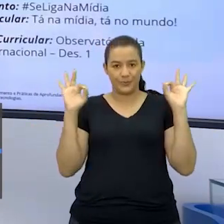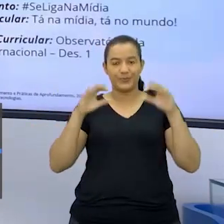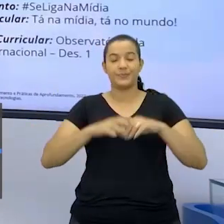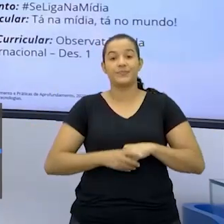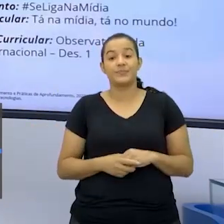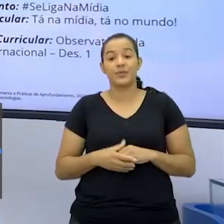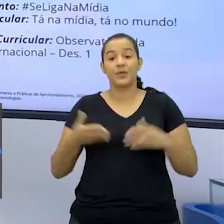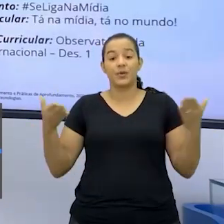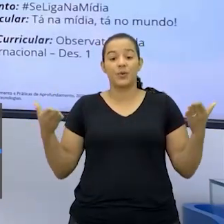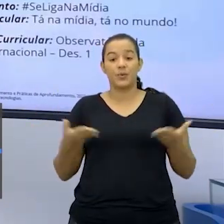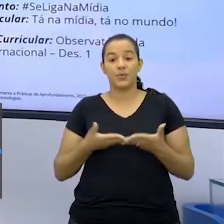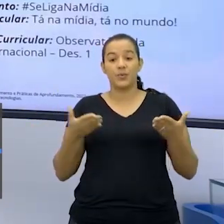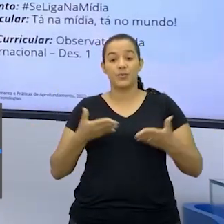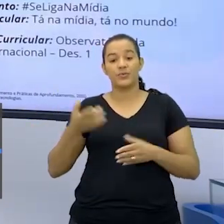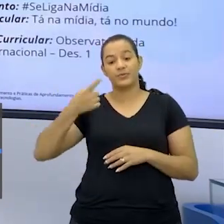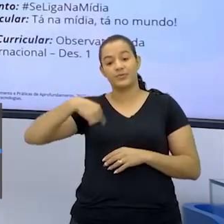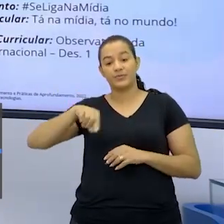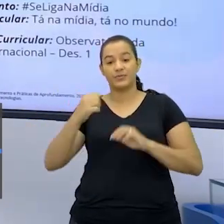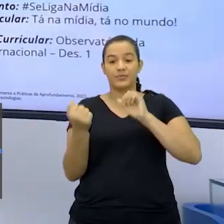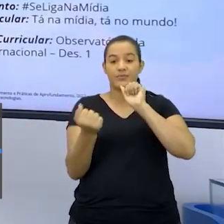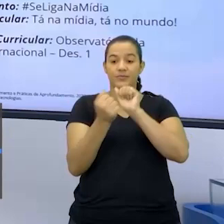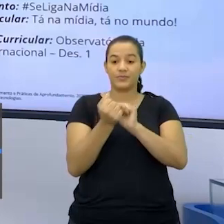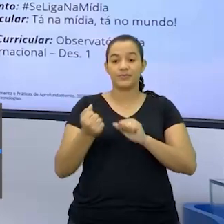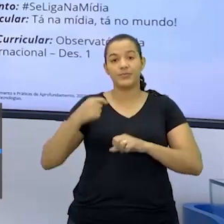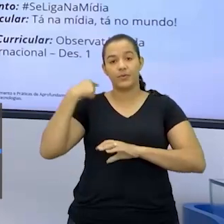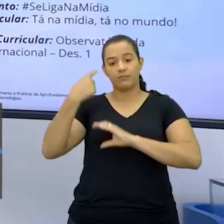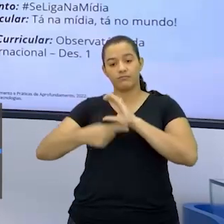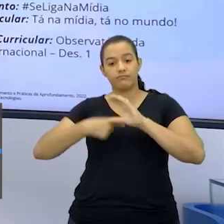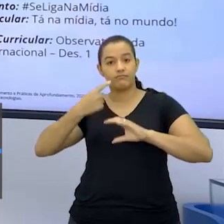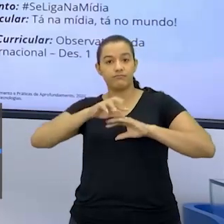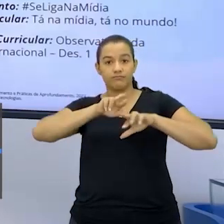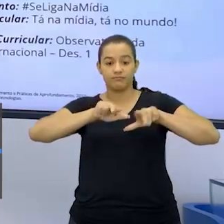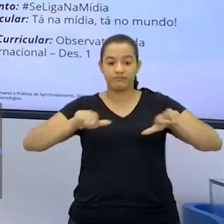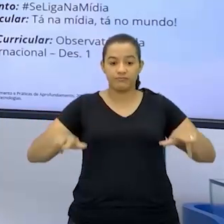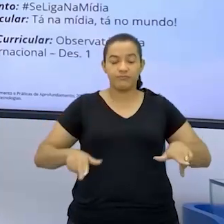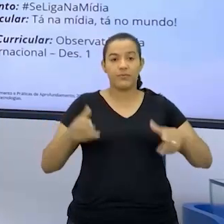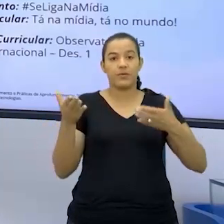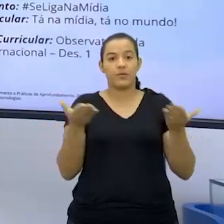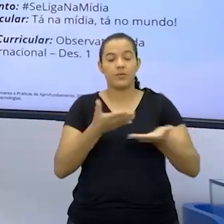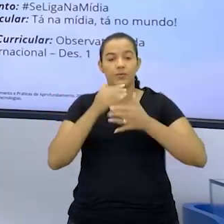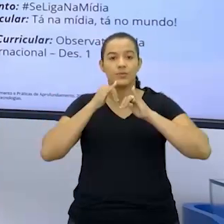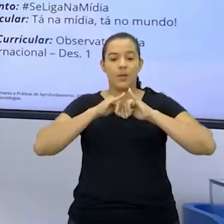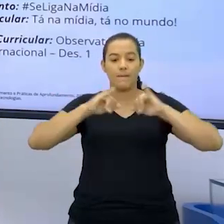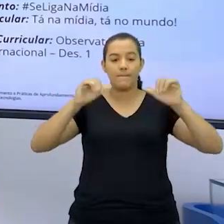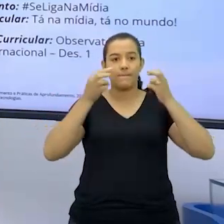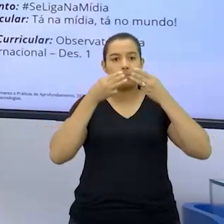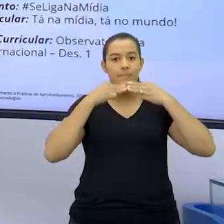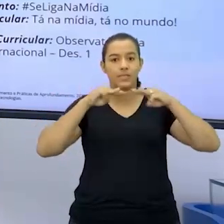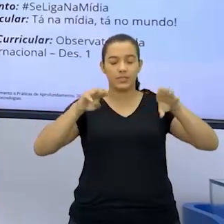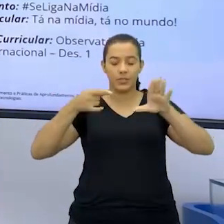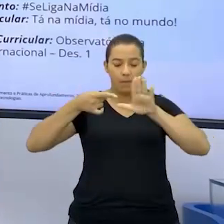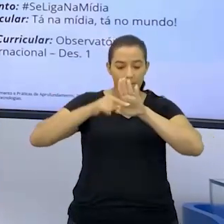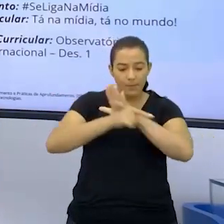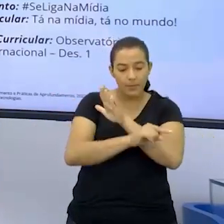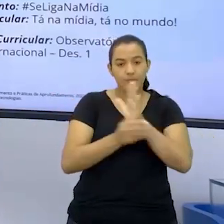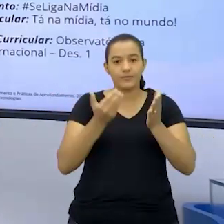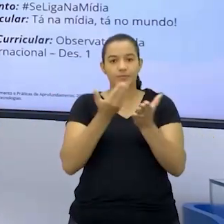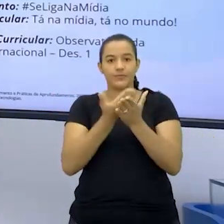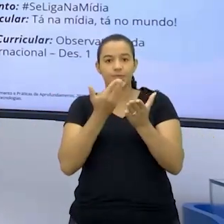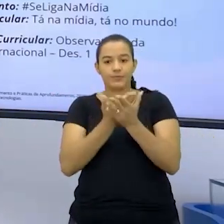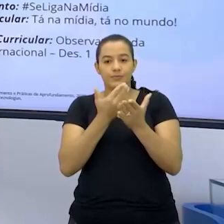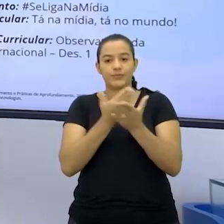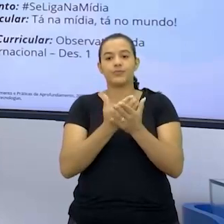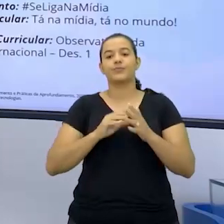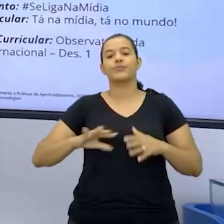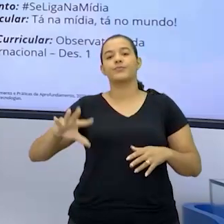no Observatório da Imprensa Internacional e vamos falar hoje, hoje vamos entrar a fundo, começar a entrar a